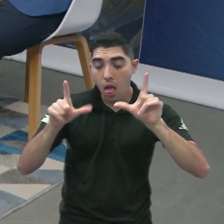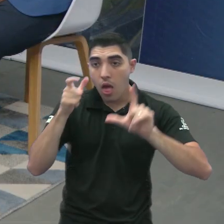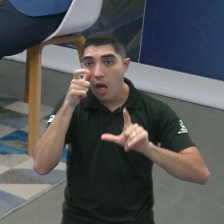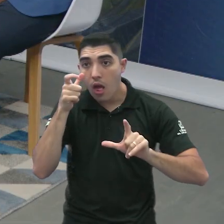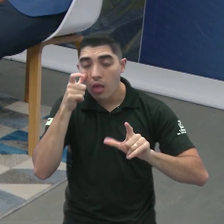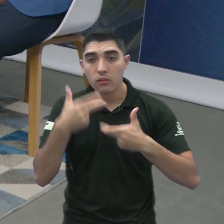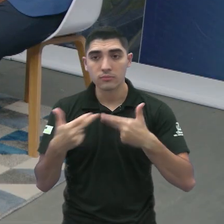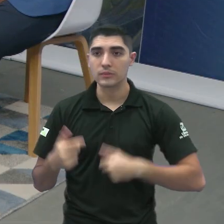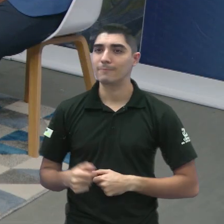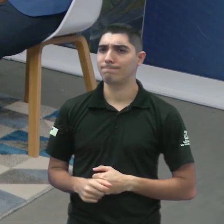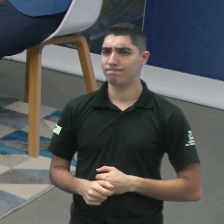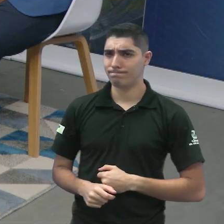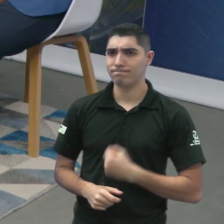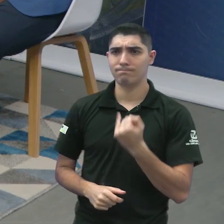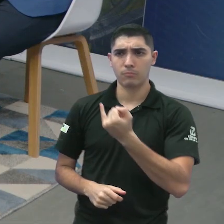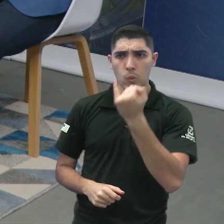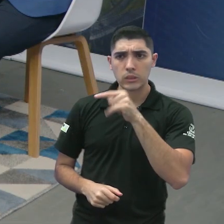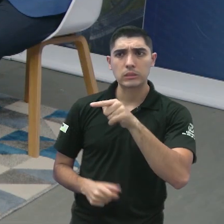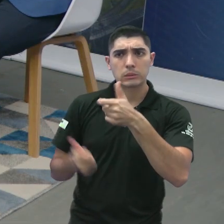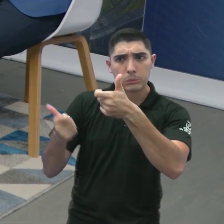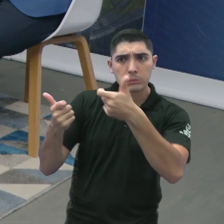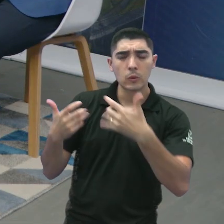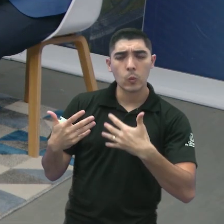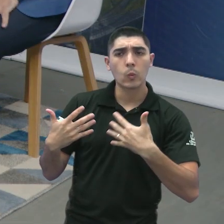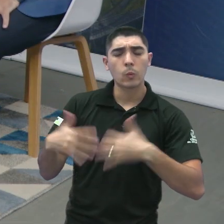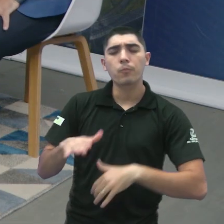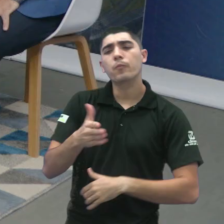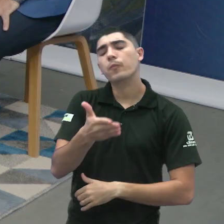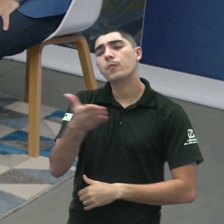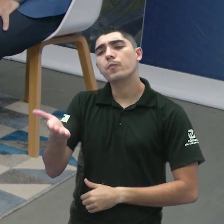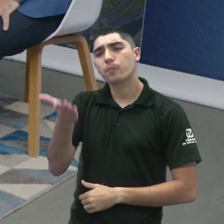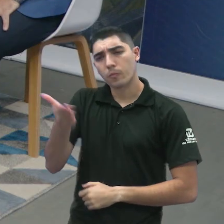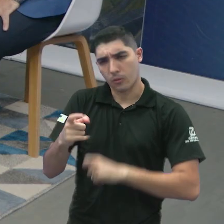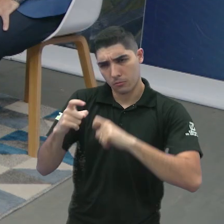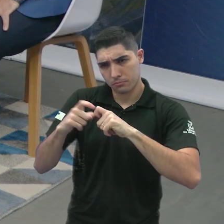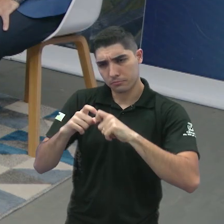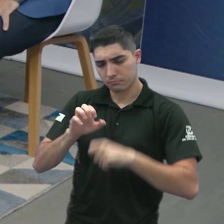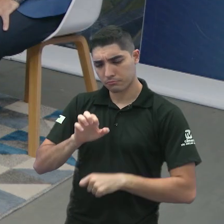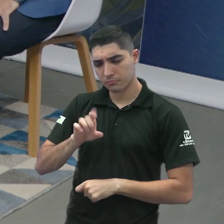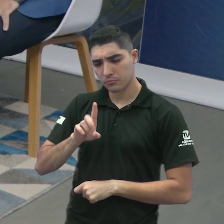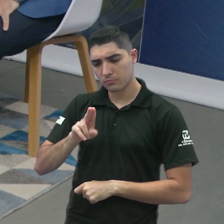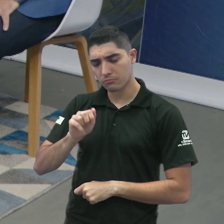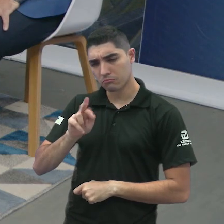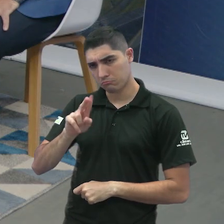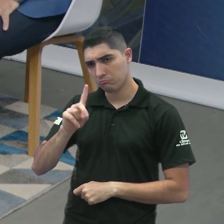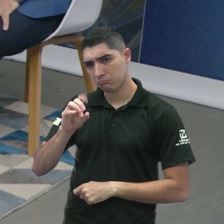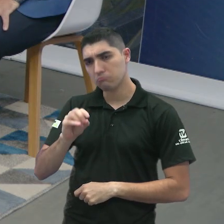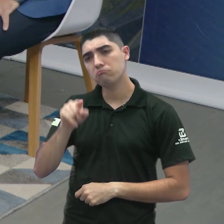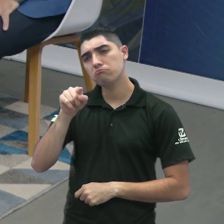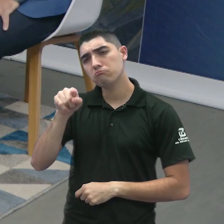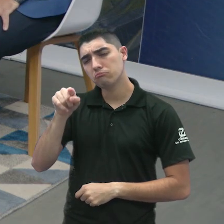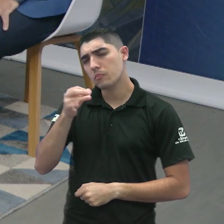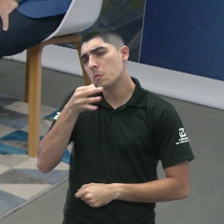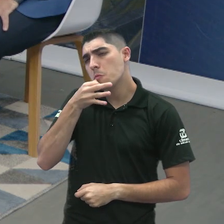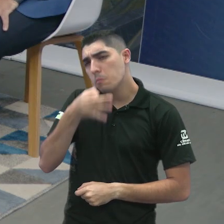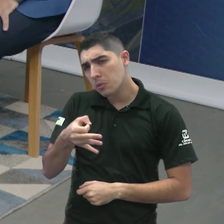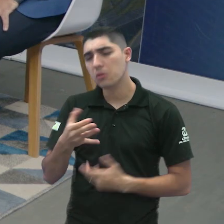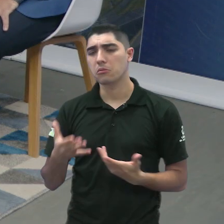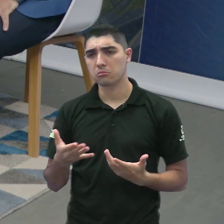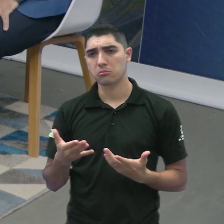Exatamente, muito importante essa questão que a senhora levantou. E, doutor Eduardo, o senhor acredita que nós estamos